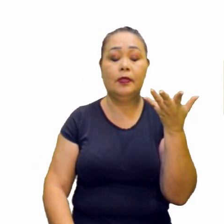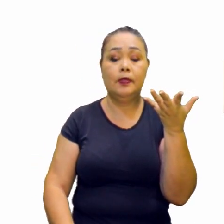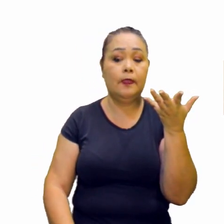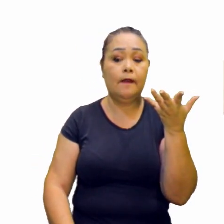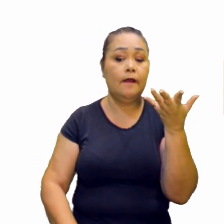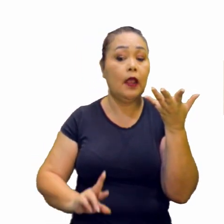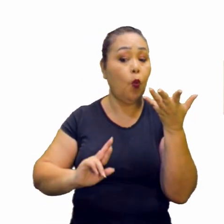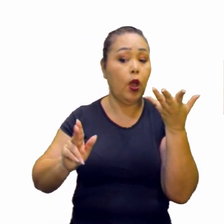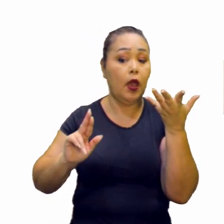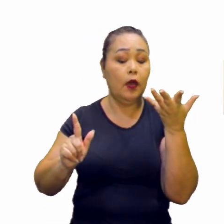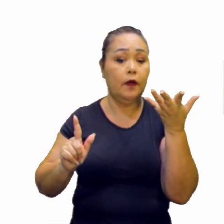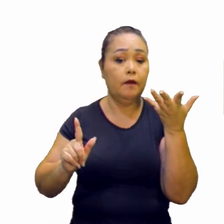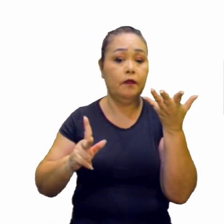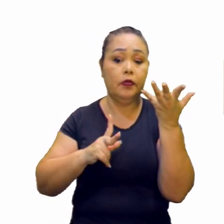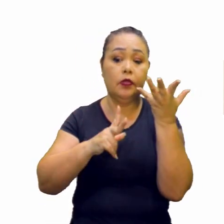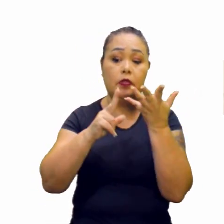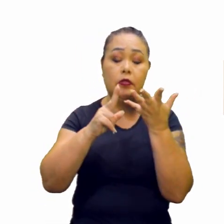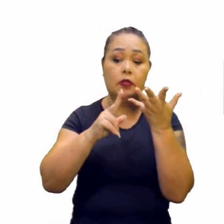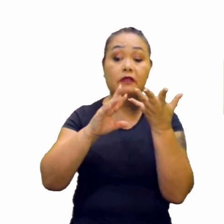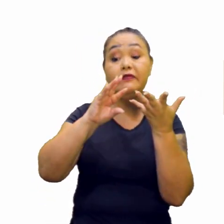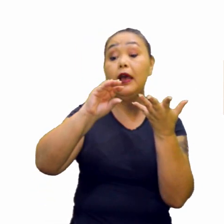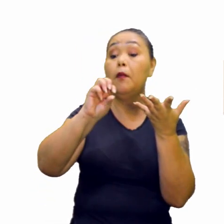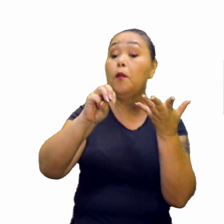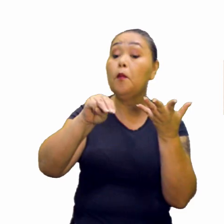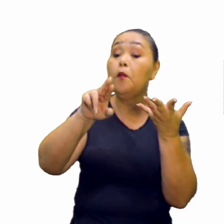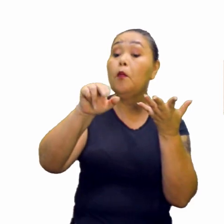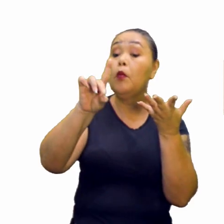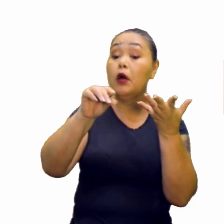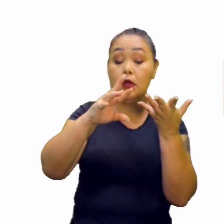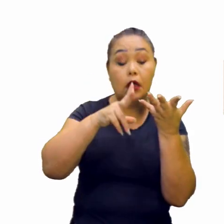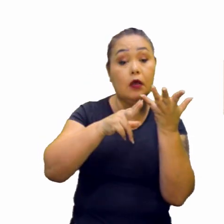faz poda, você faz muda. Há um equívoco aí.